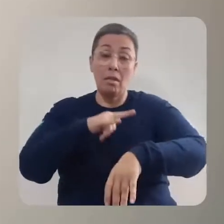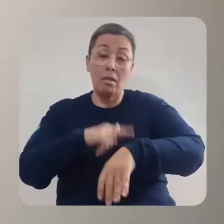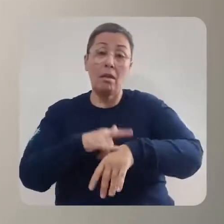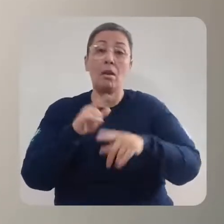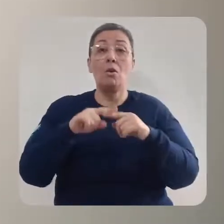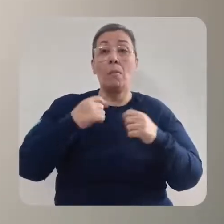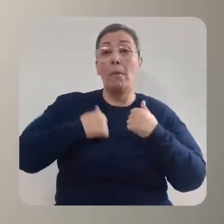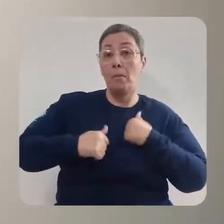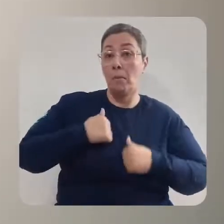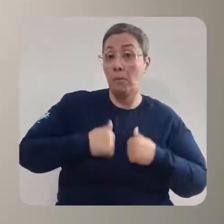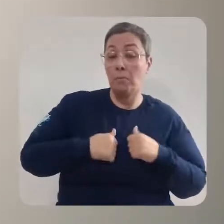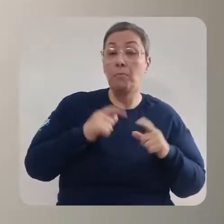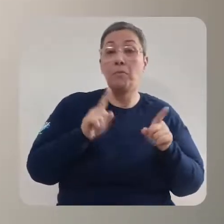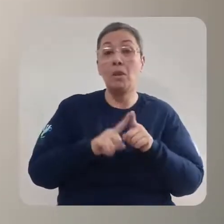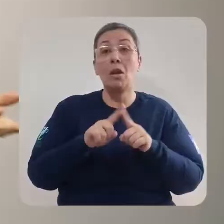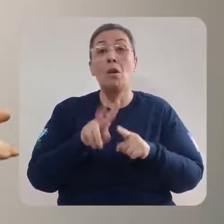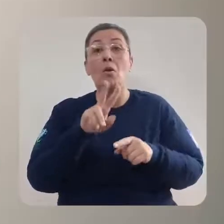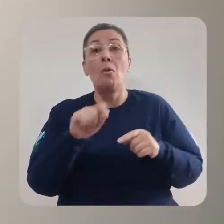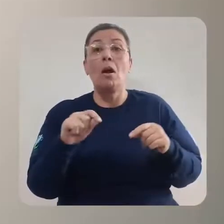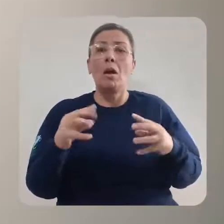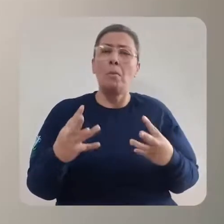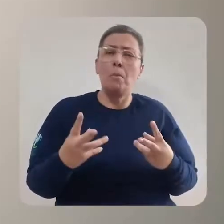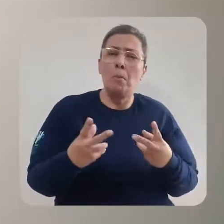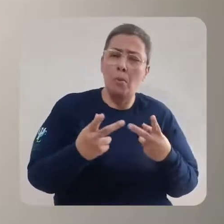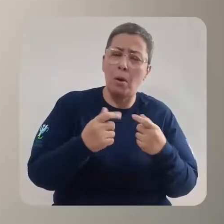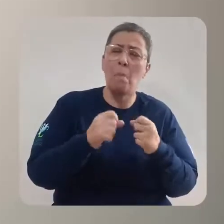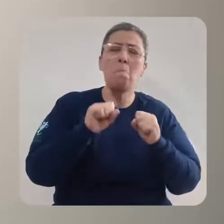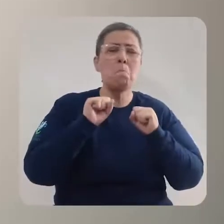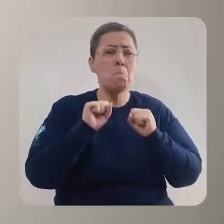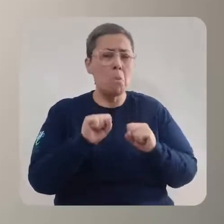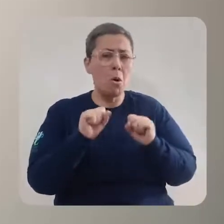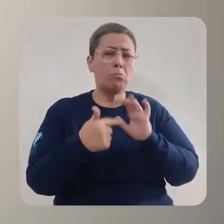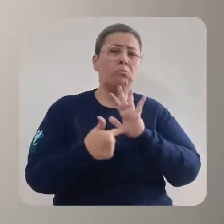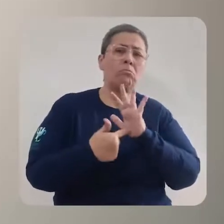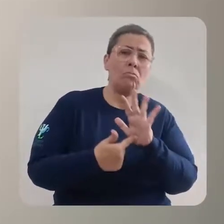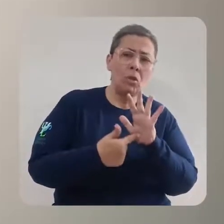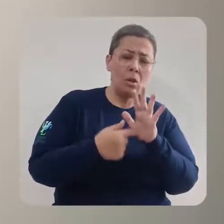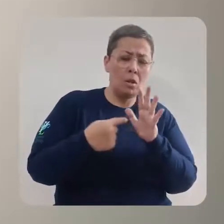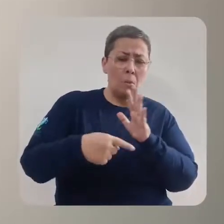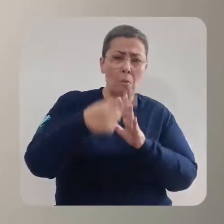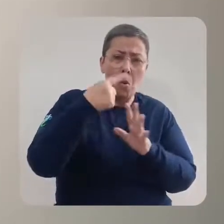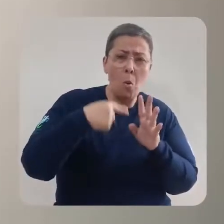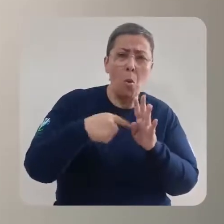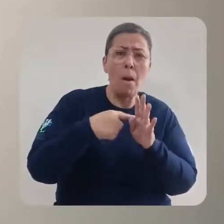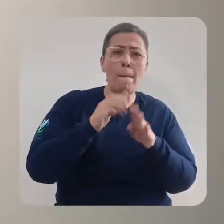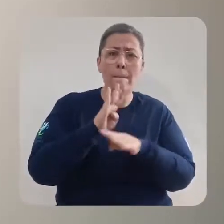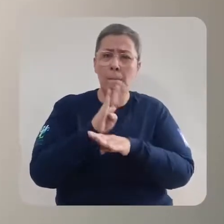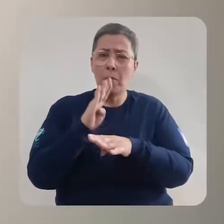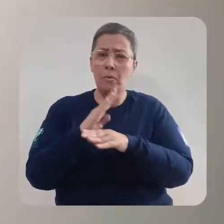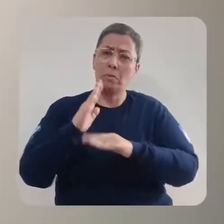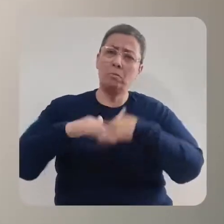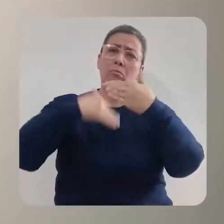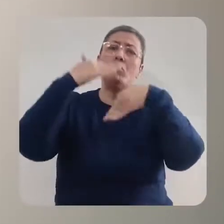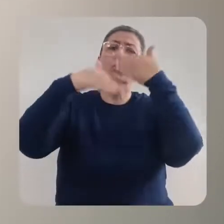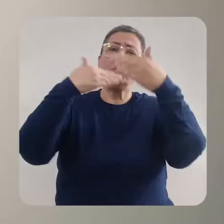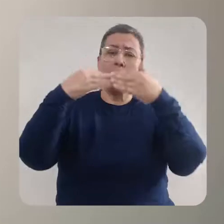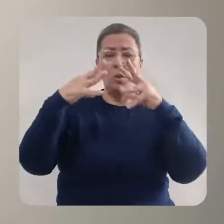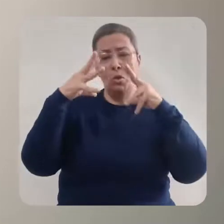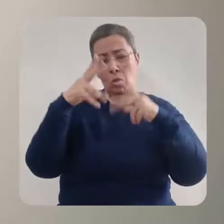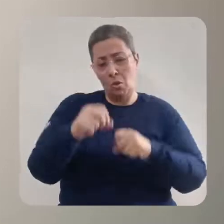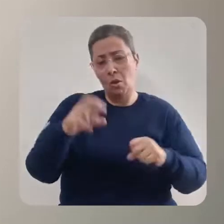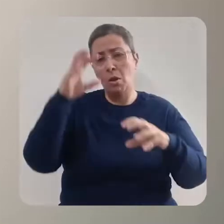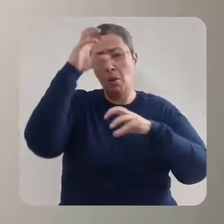banheiro, né? De toalete, que são ricas e que pode trazer aí benefícios importantes no processo